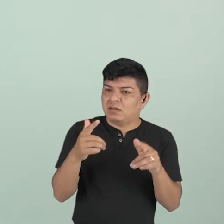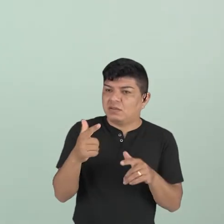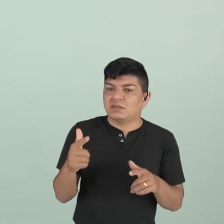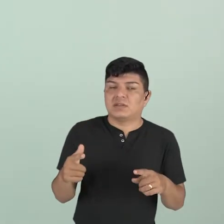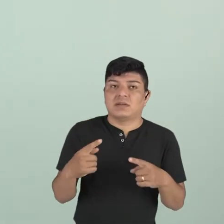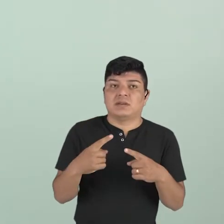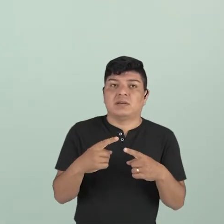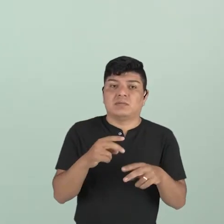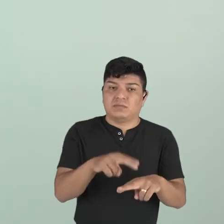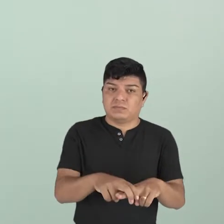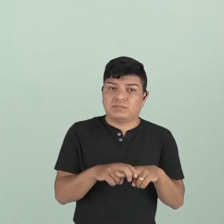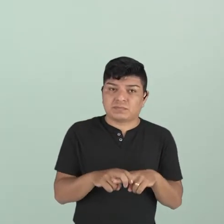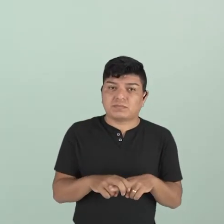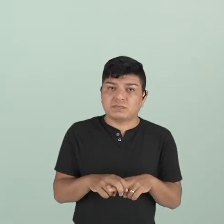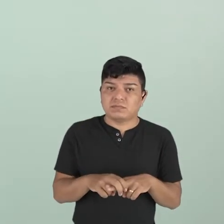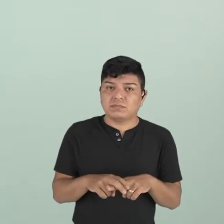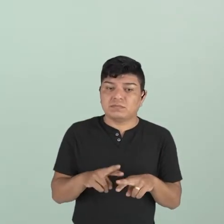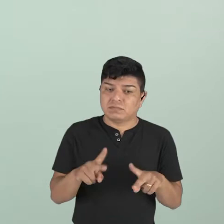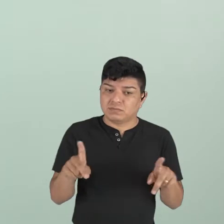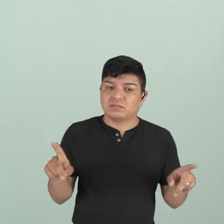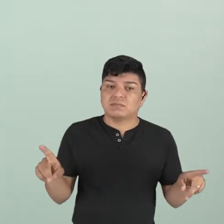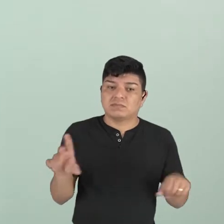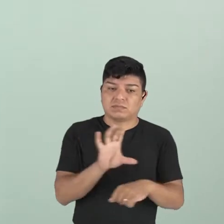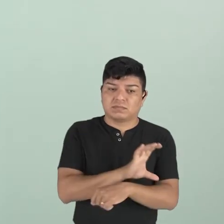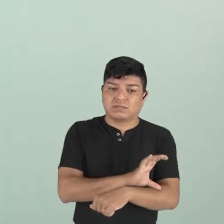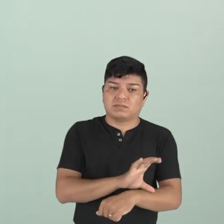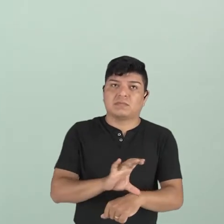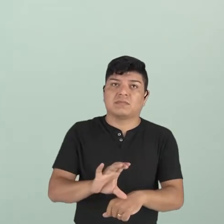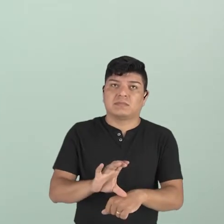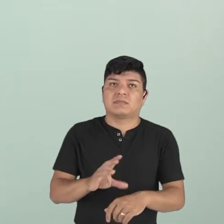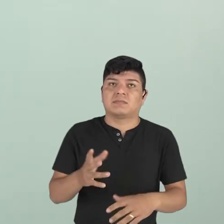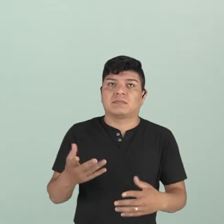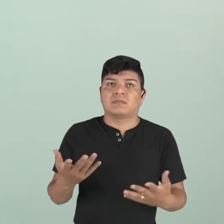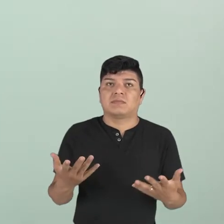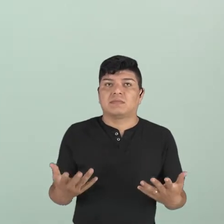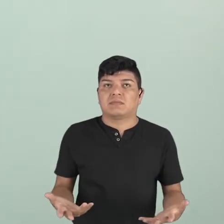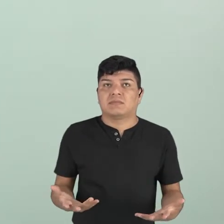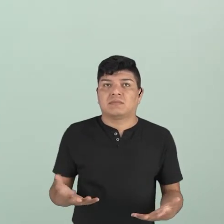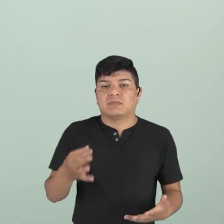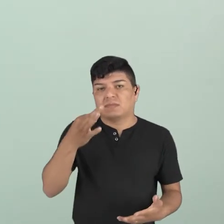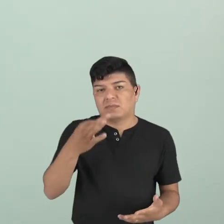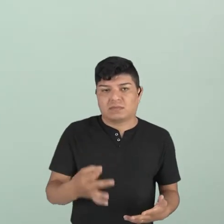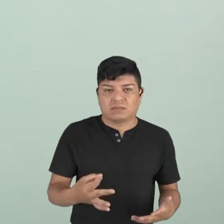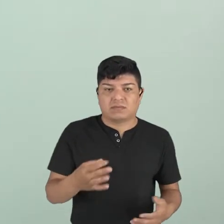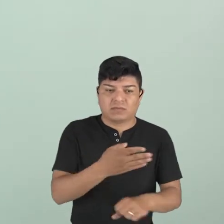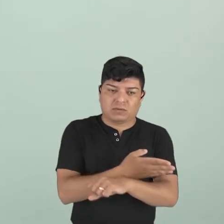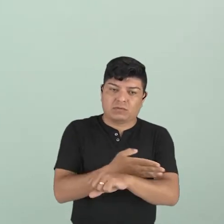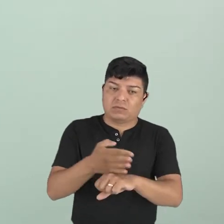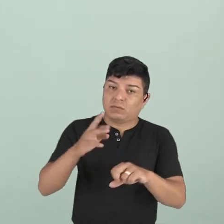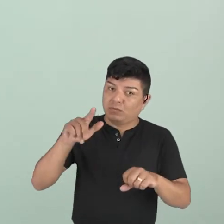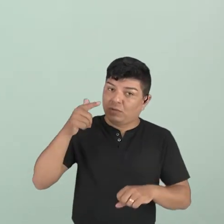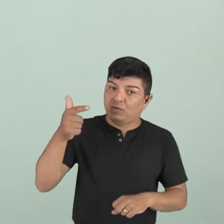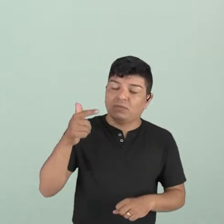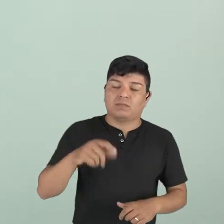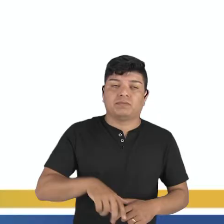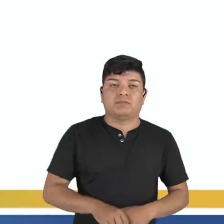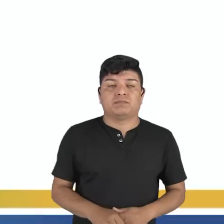Por essa questão mesmo de ser tão diferente a cultura, né? E certamente a tradição é outra,